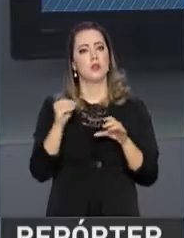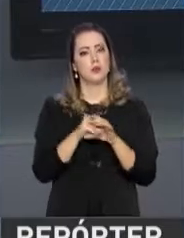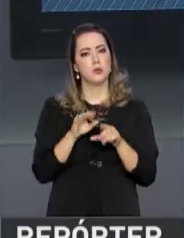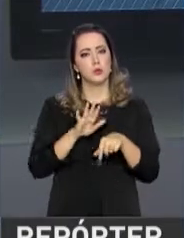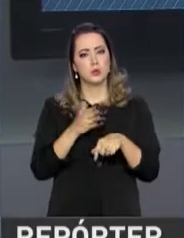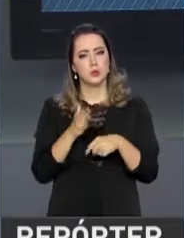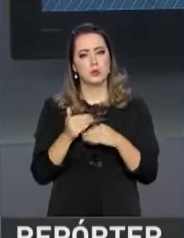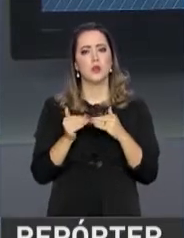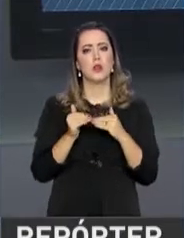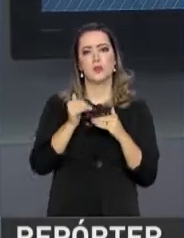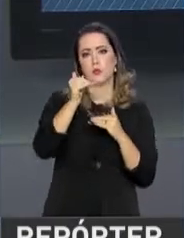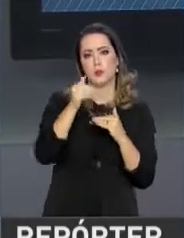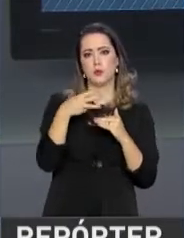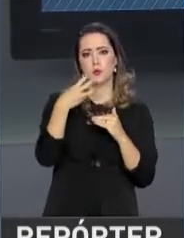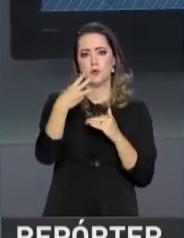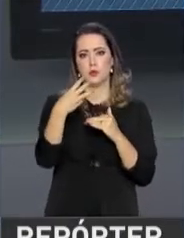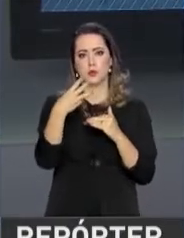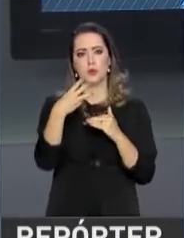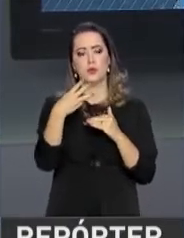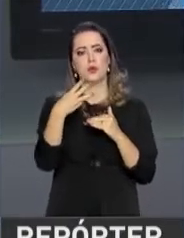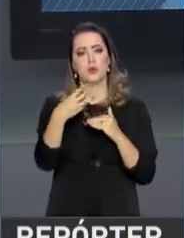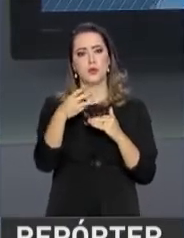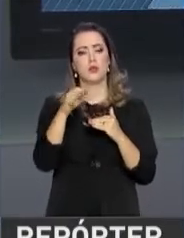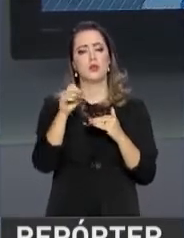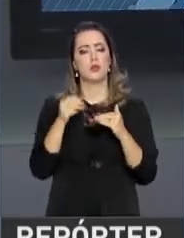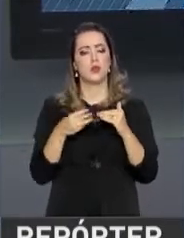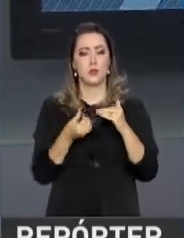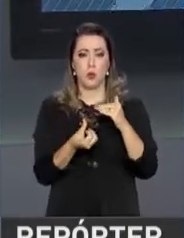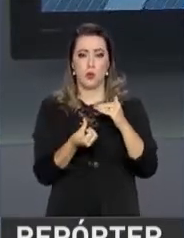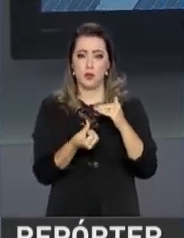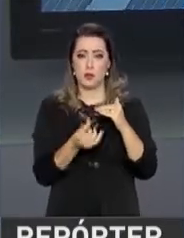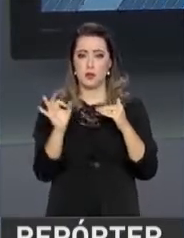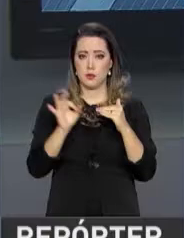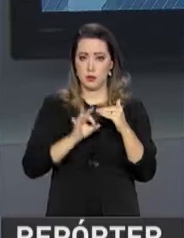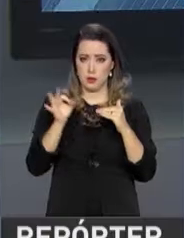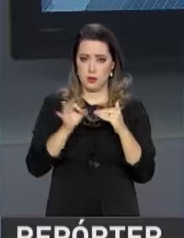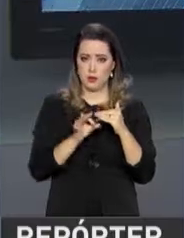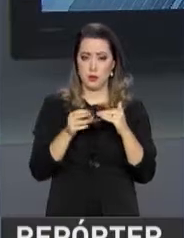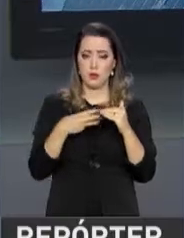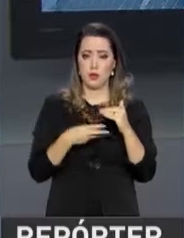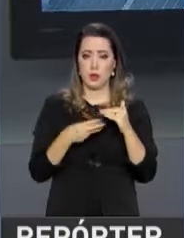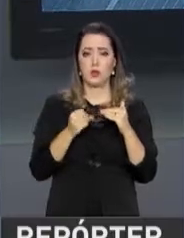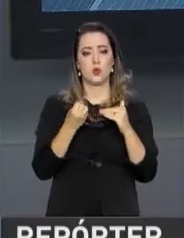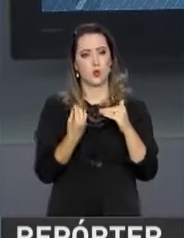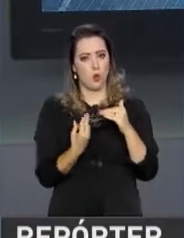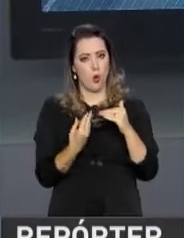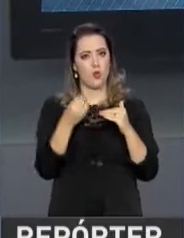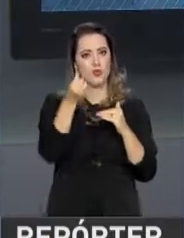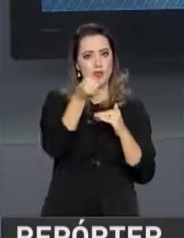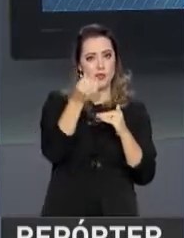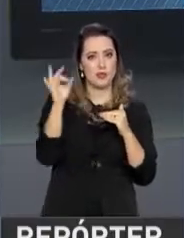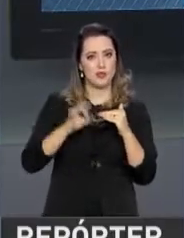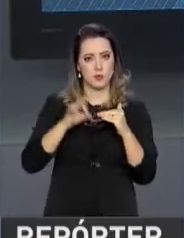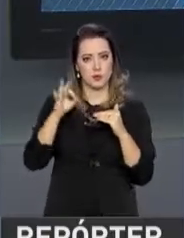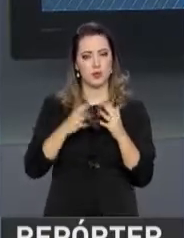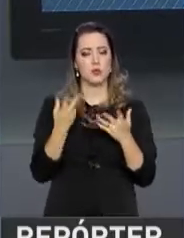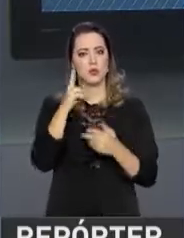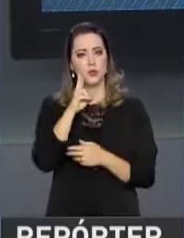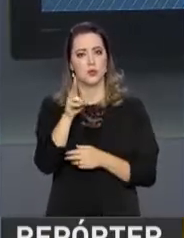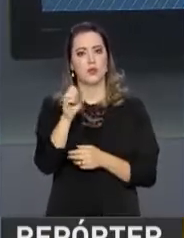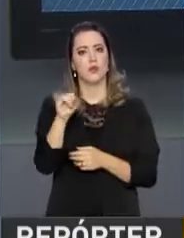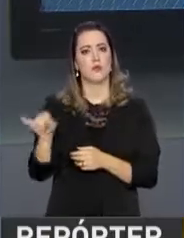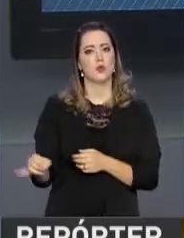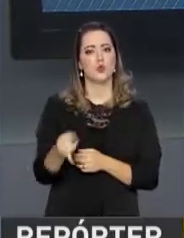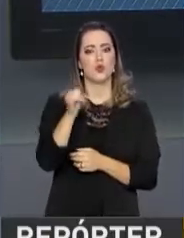e dentro do intervalo de tolerância entre 3% e 6%. As projeções levam em consideração a Selic, que é a